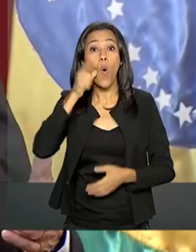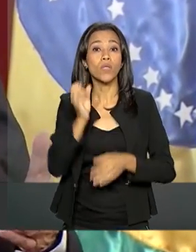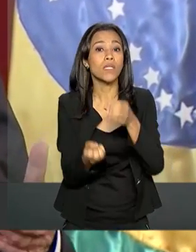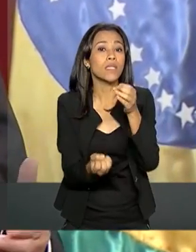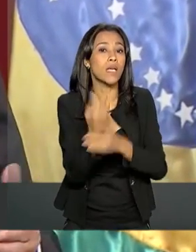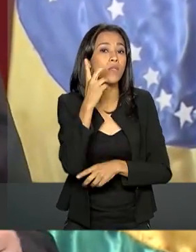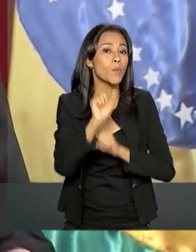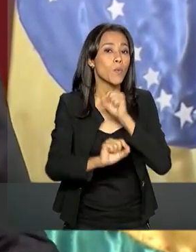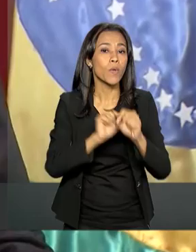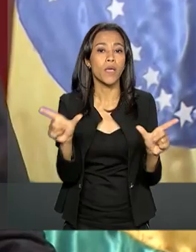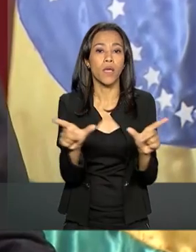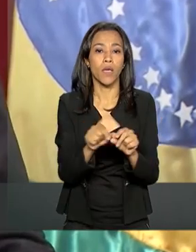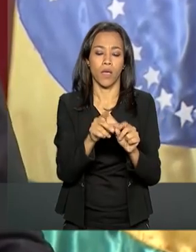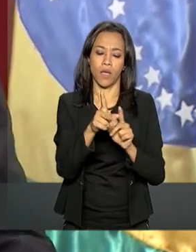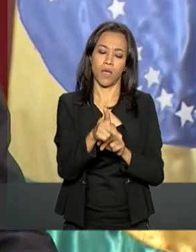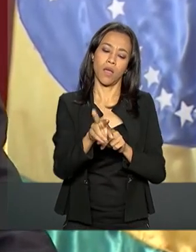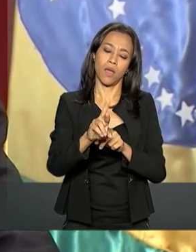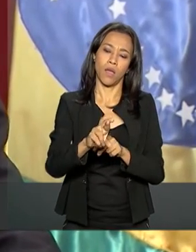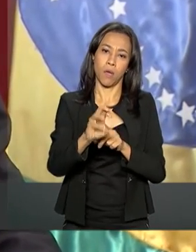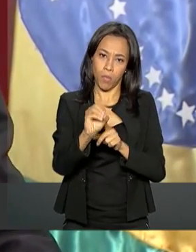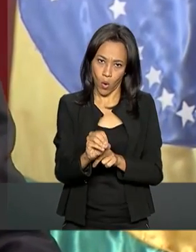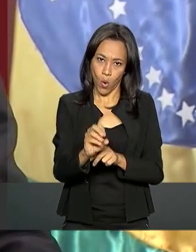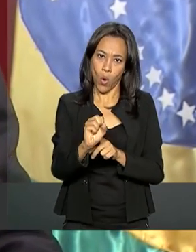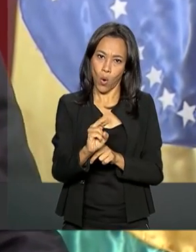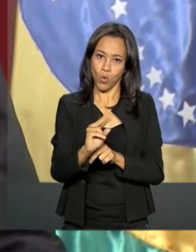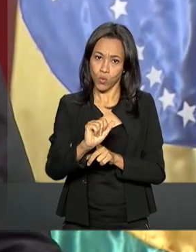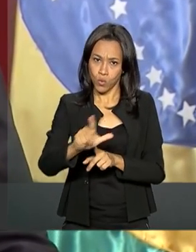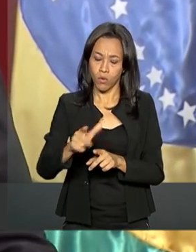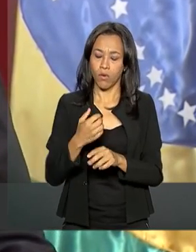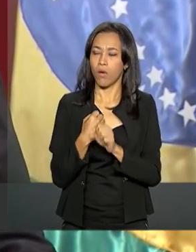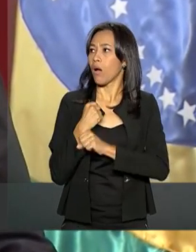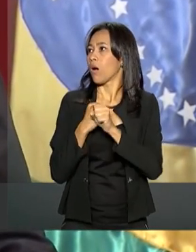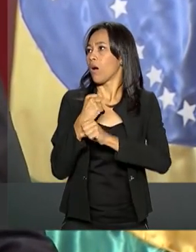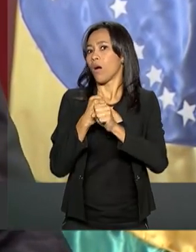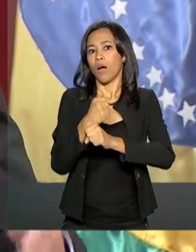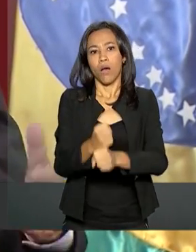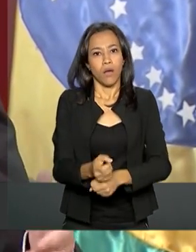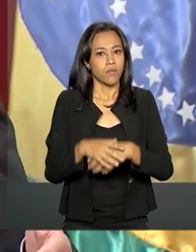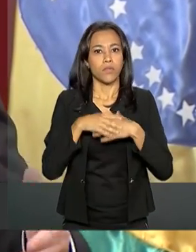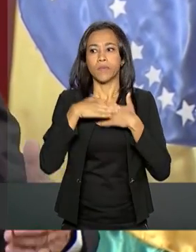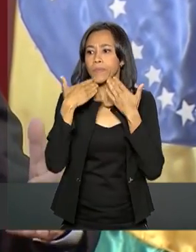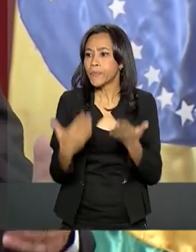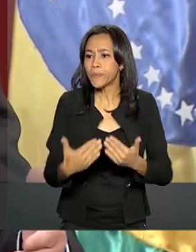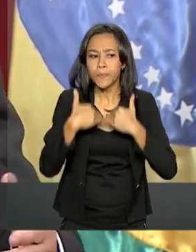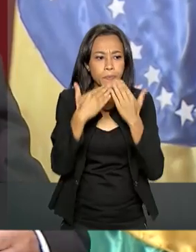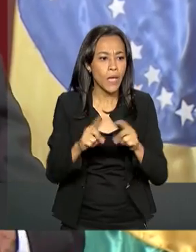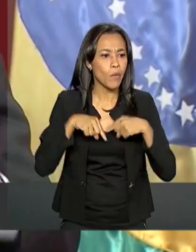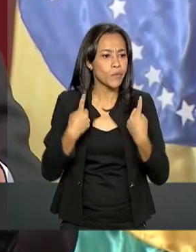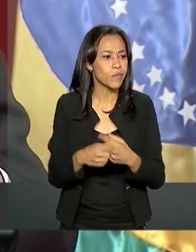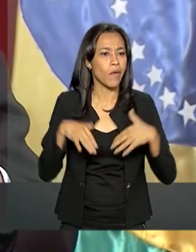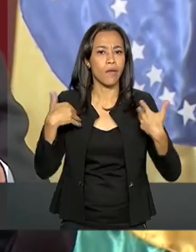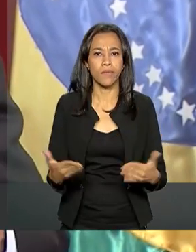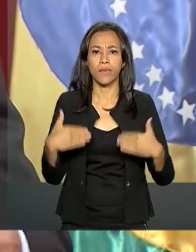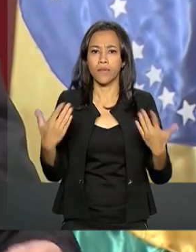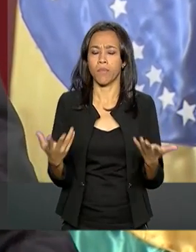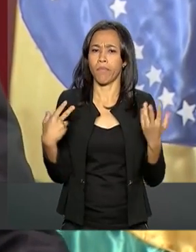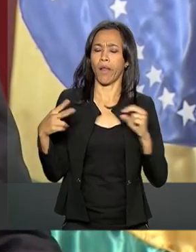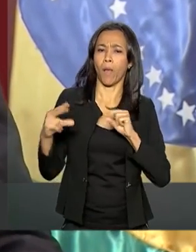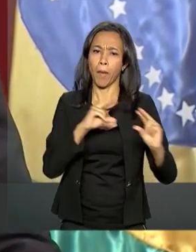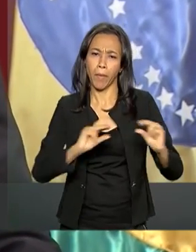Prosul. Fazia mais de 5 anos que os presidentes da América do Sul, nós não nos reuníamos para dialogar e conversar,